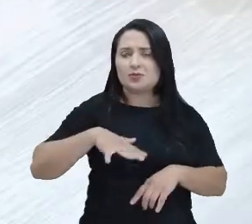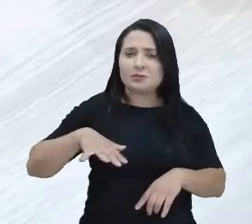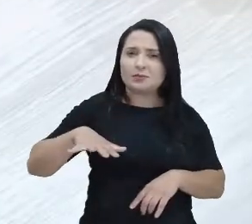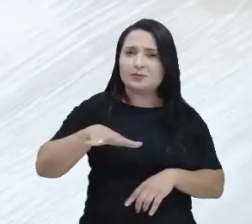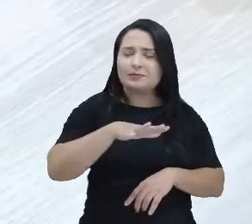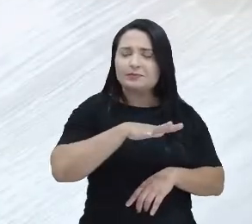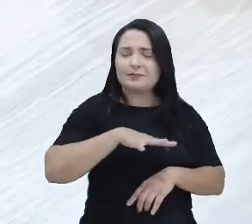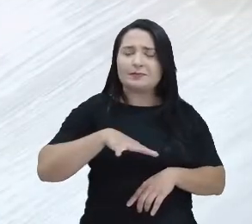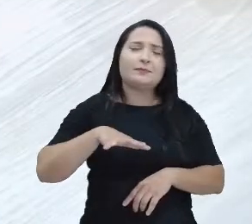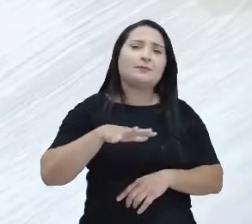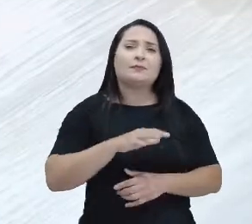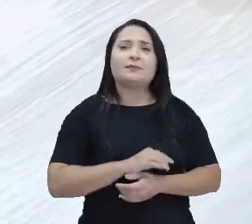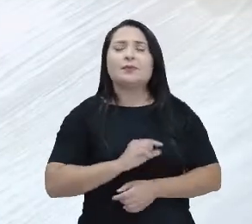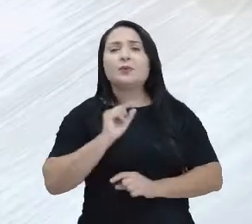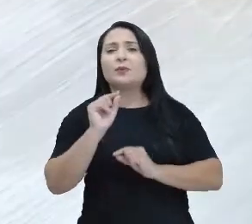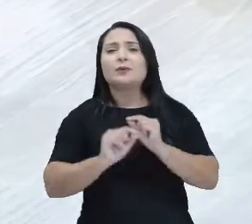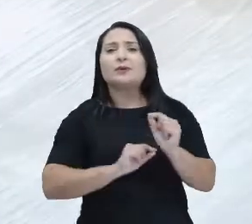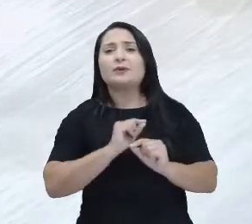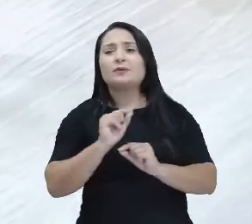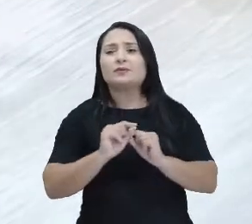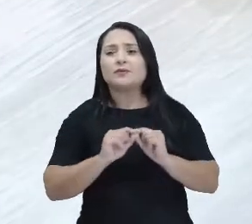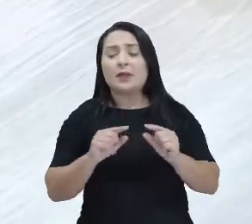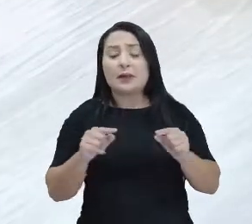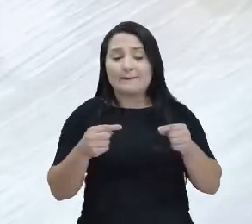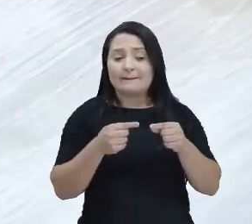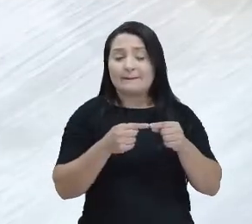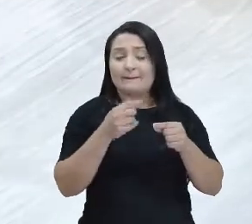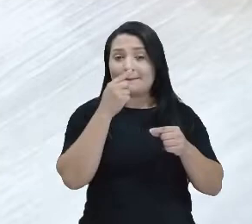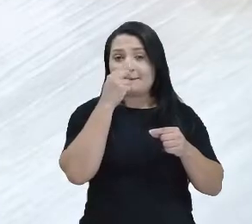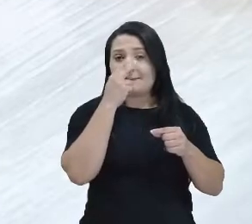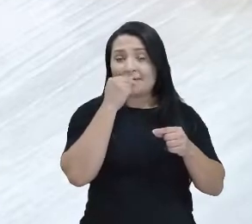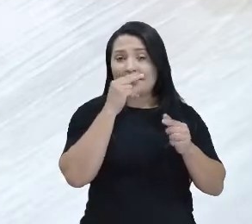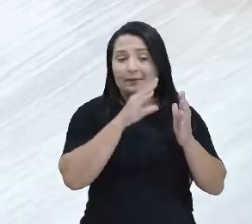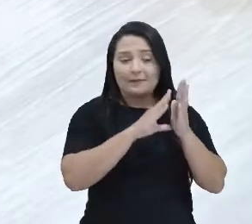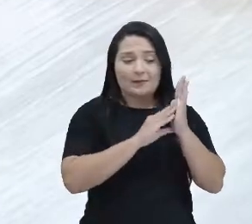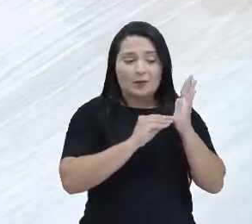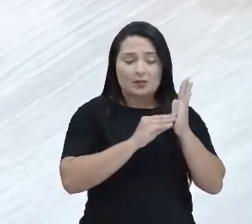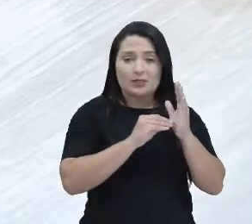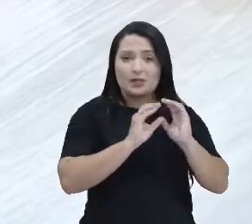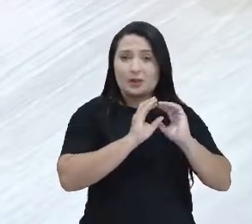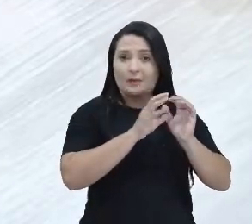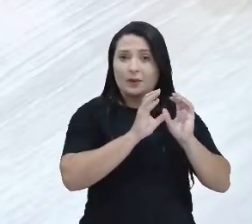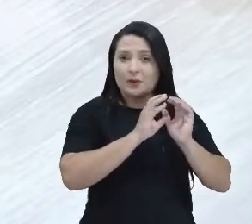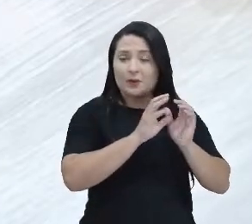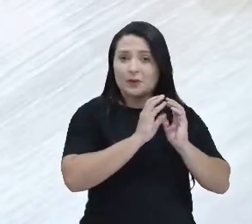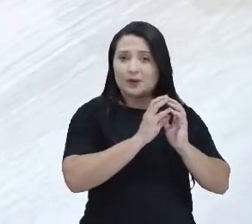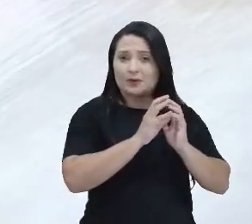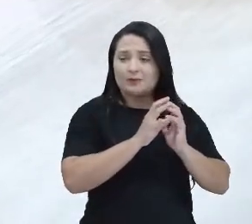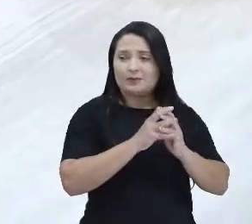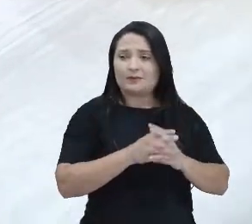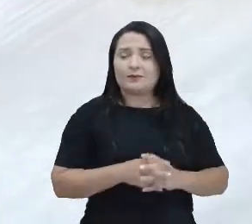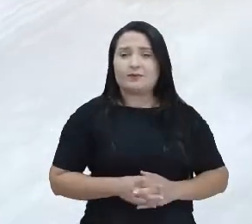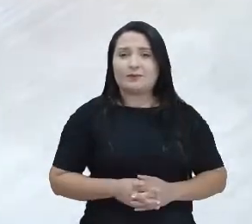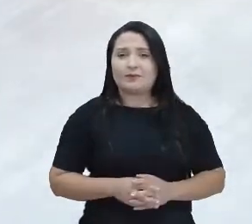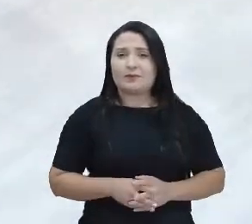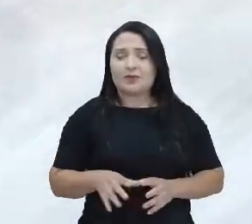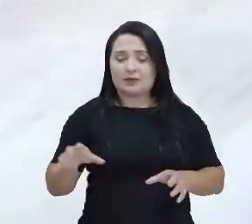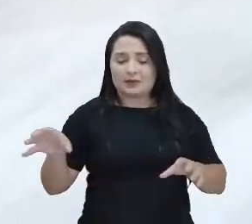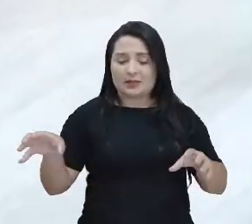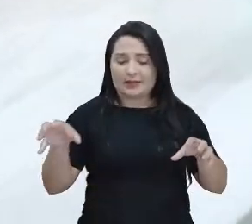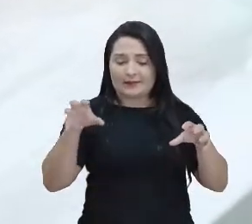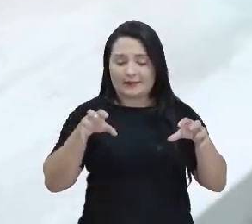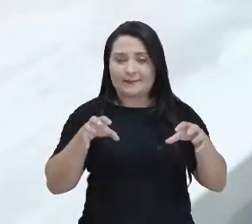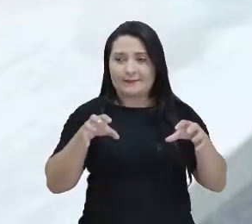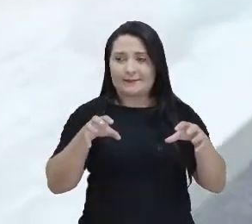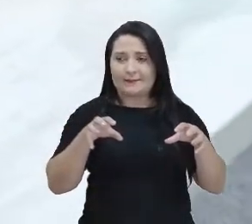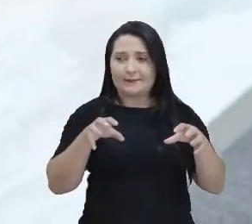aqui de figura espacial? Que tem o mesmo formato que as bolinhas. Exatamente para vocês que disseram